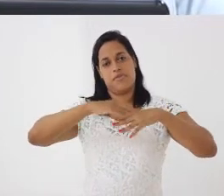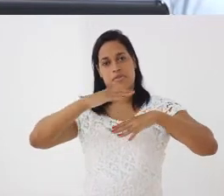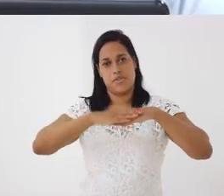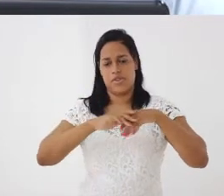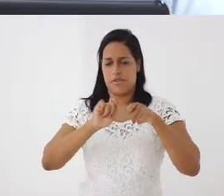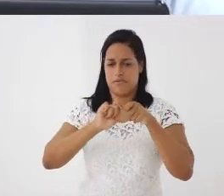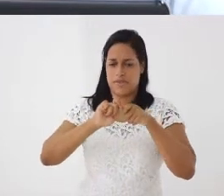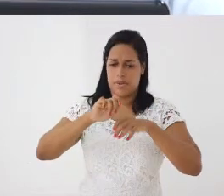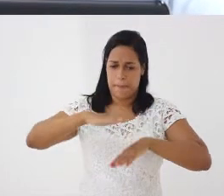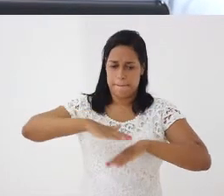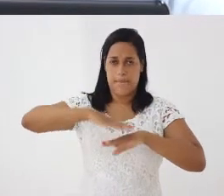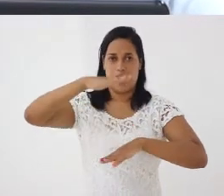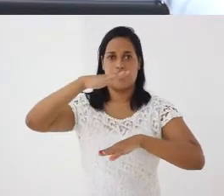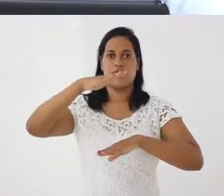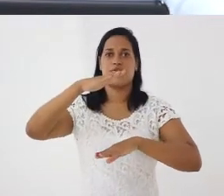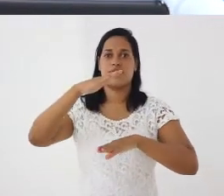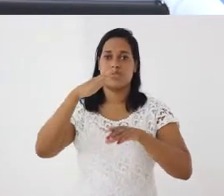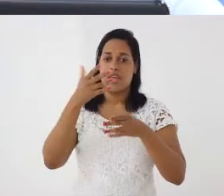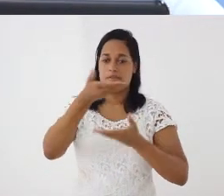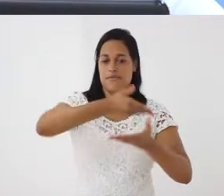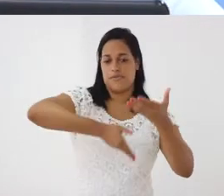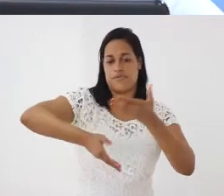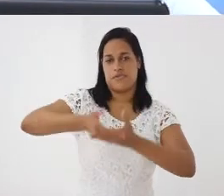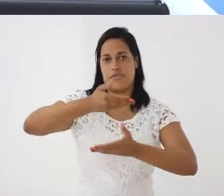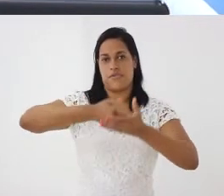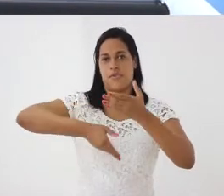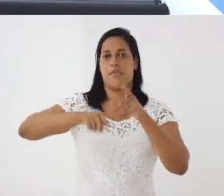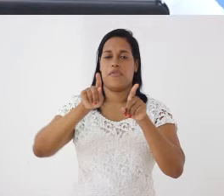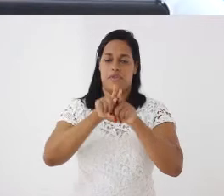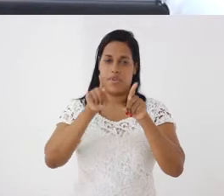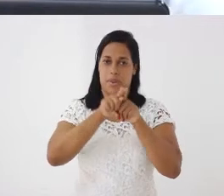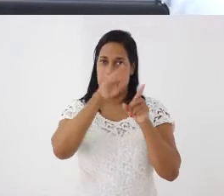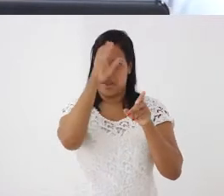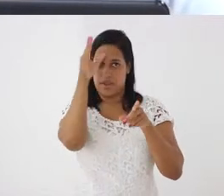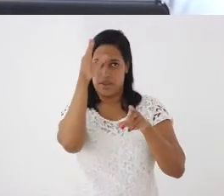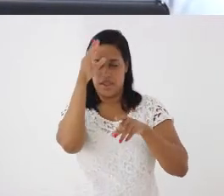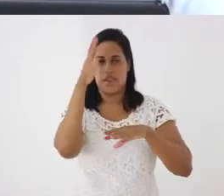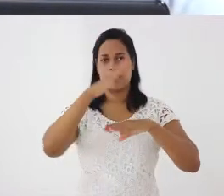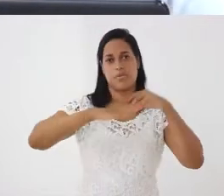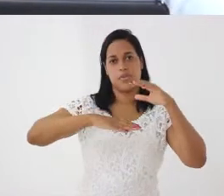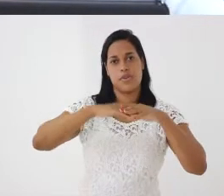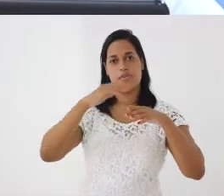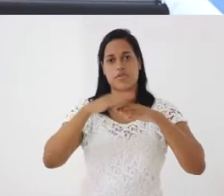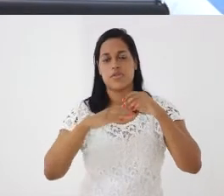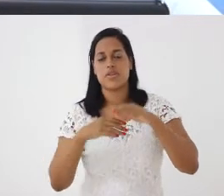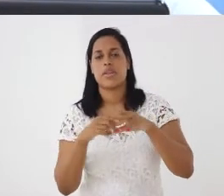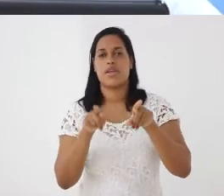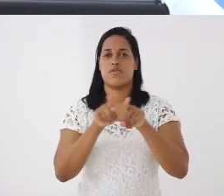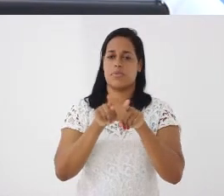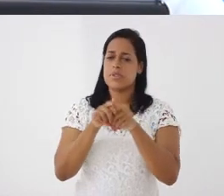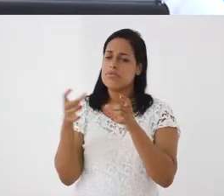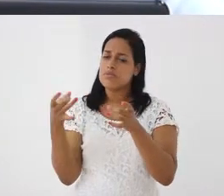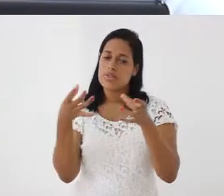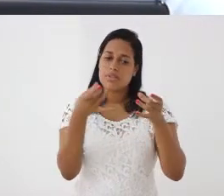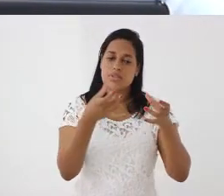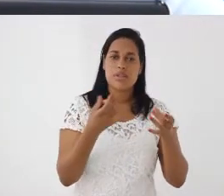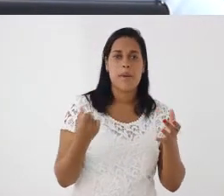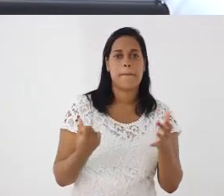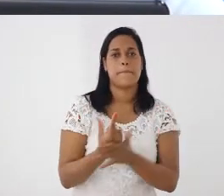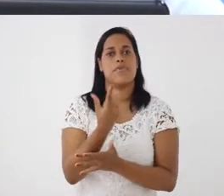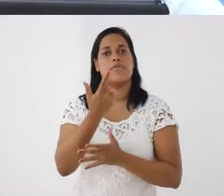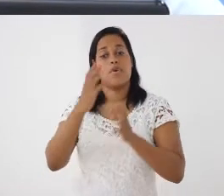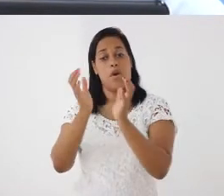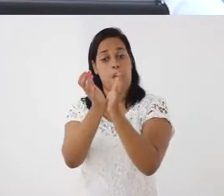fazer sempre mais pelo meio ambiente, envolver parceiros e fornecedores, proteger clientes e consumidores, promover